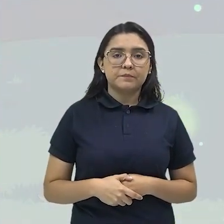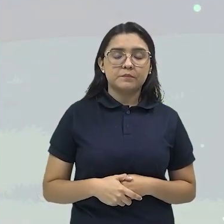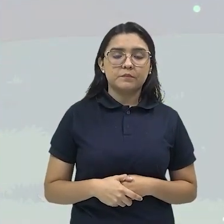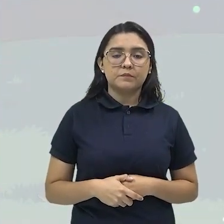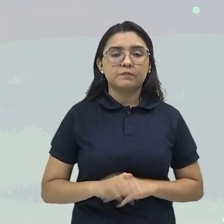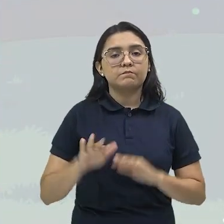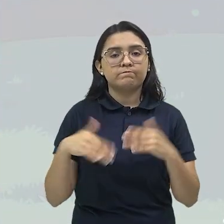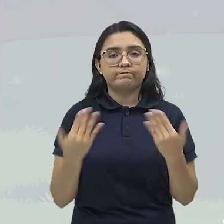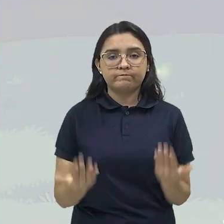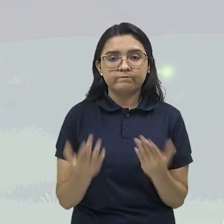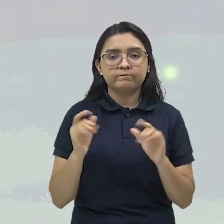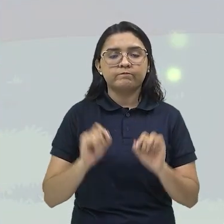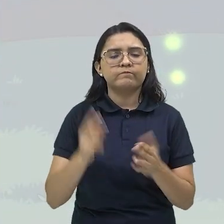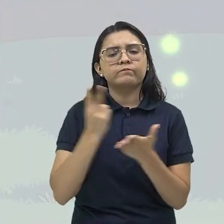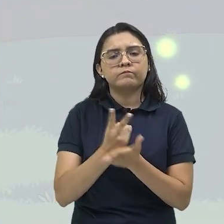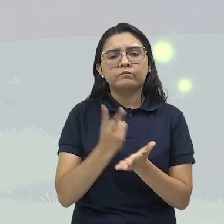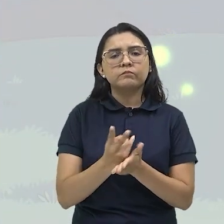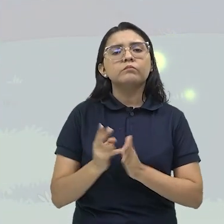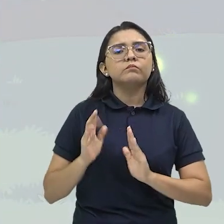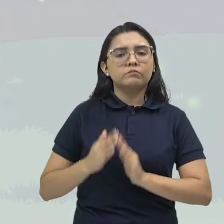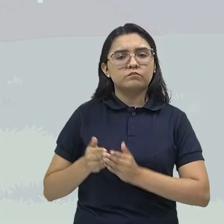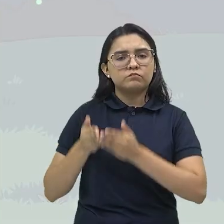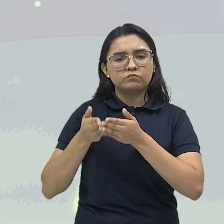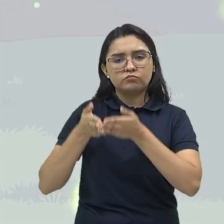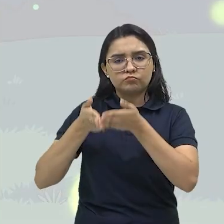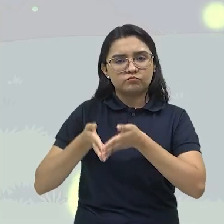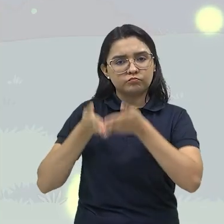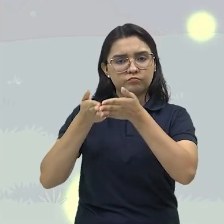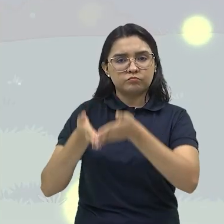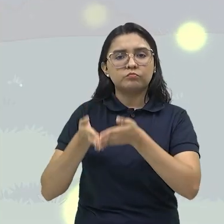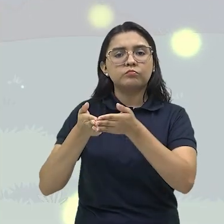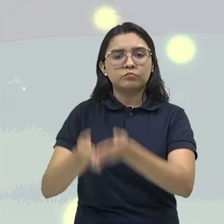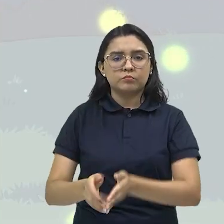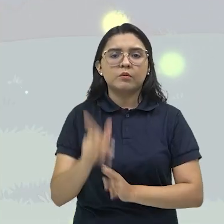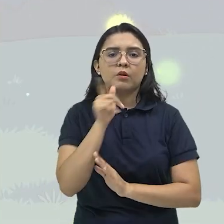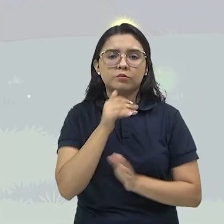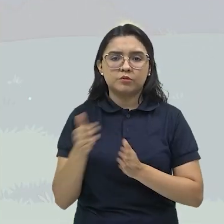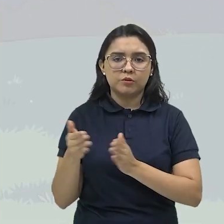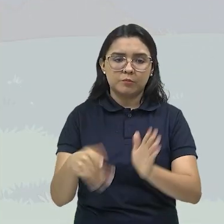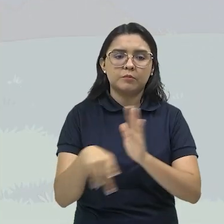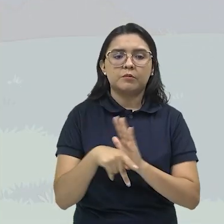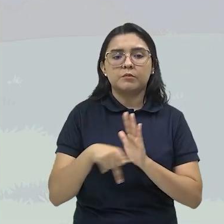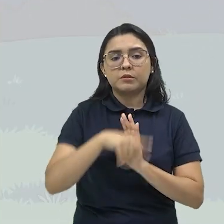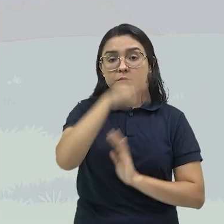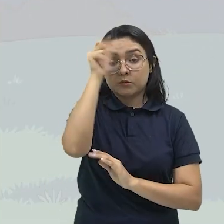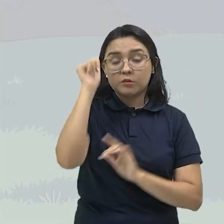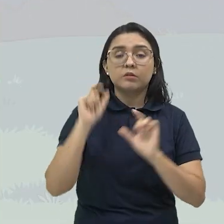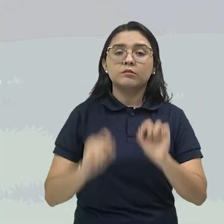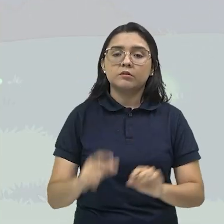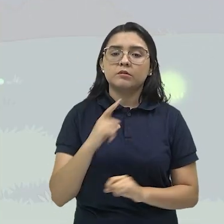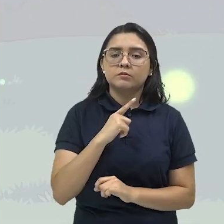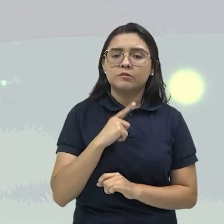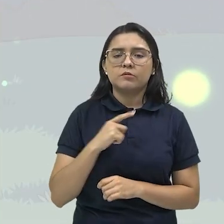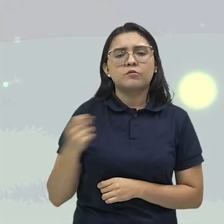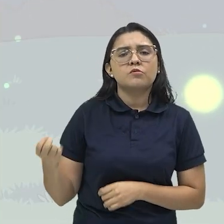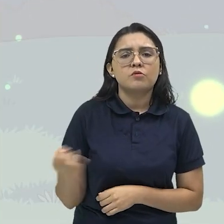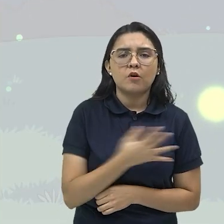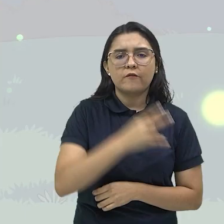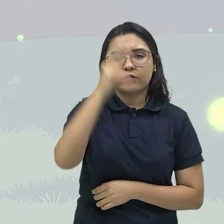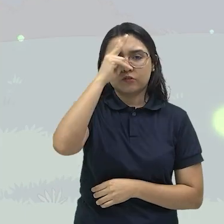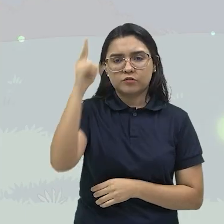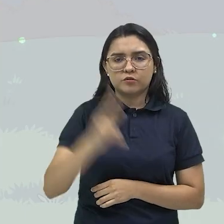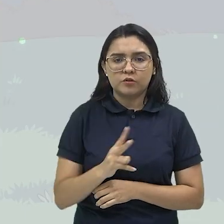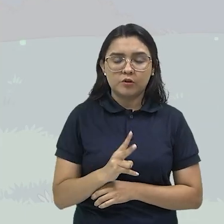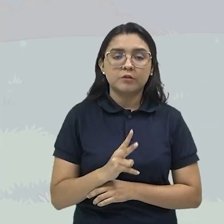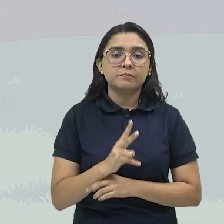E assim, continuamos nossa jornada pelo Rio das Amazonas, cheios de novas histórias para contar